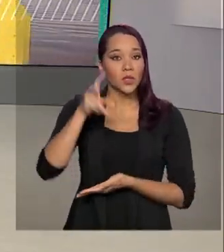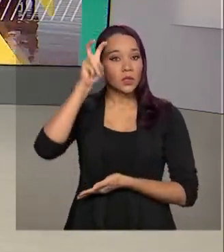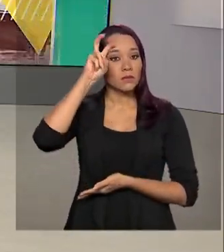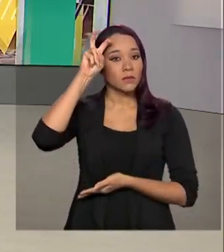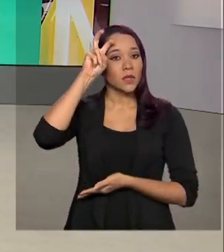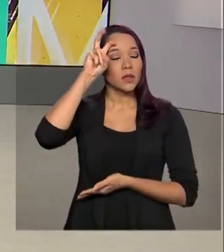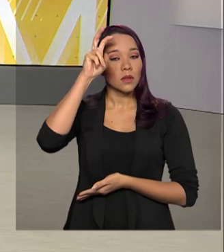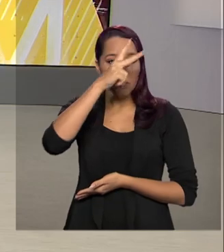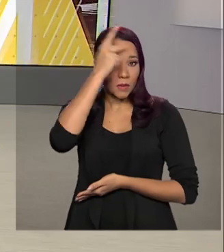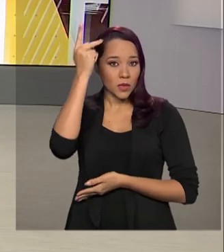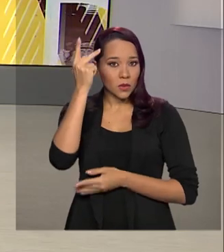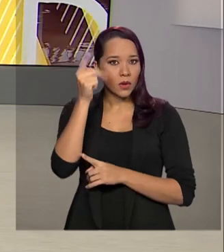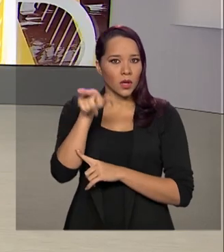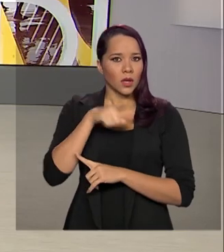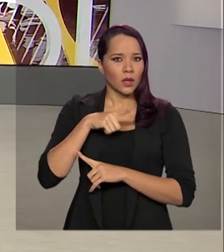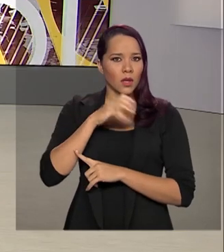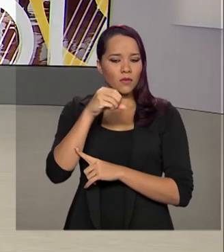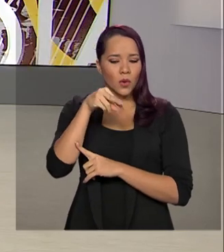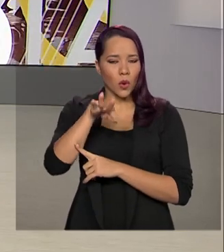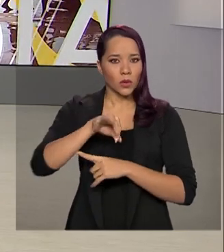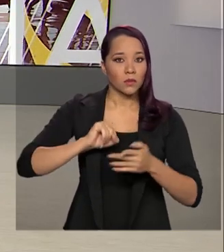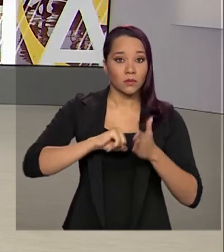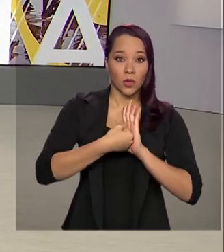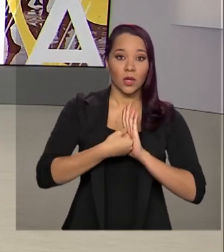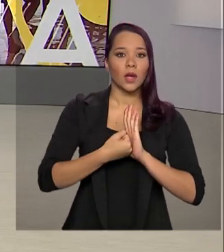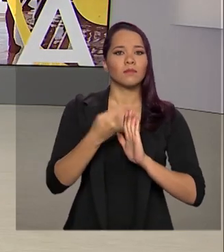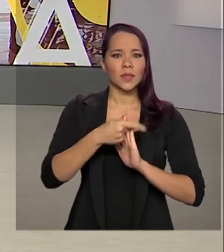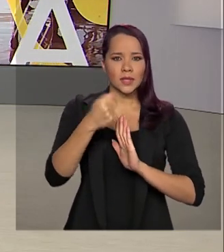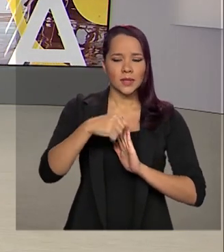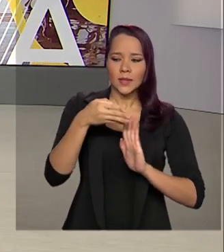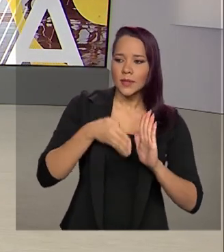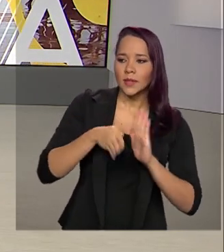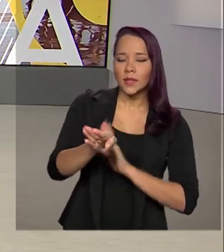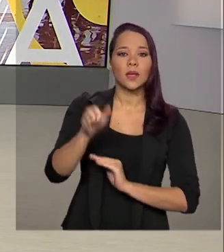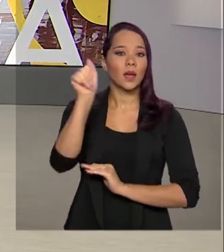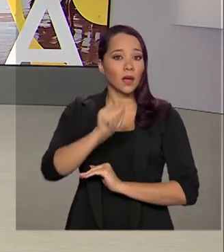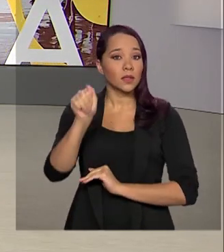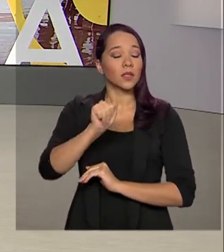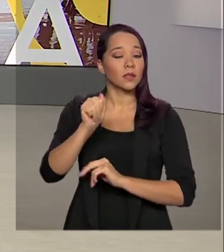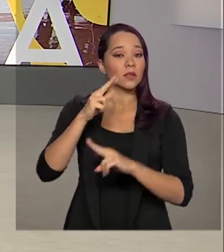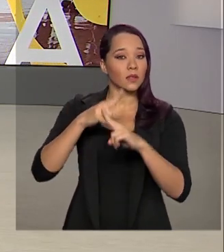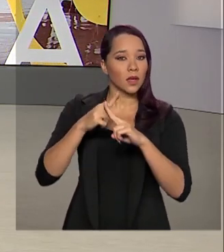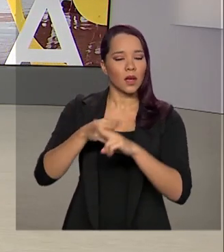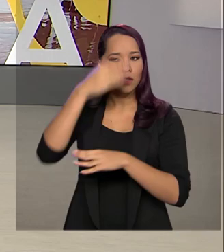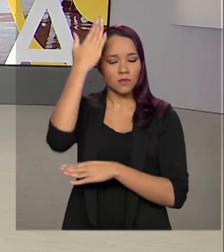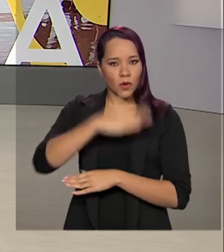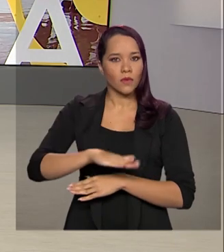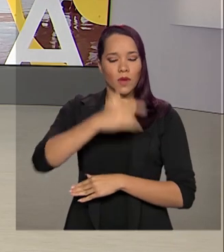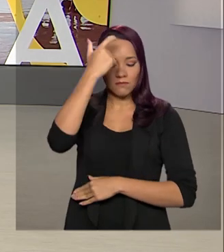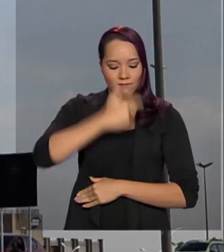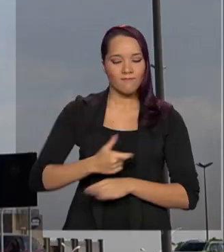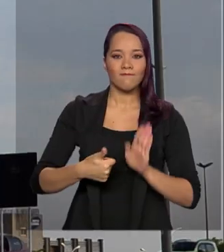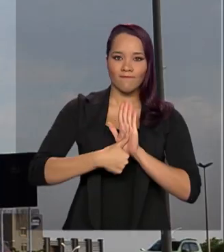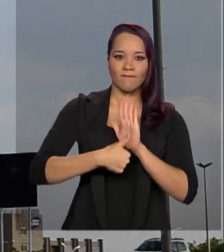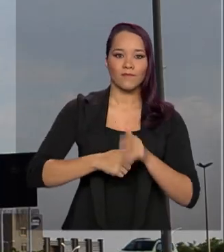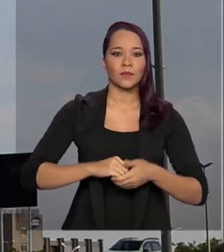-feira, as pessoas que tiveram a conta bloqueada terão que comparecer a uma agência e comprovar a identidade.